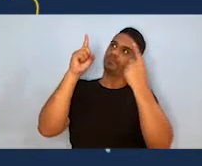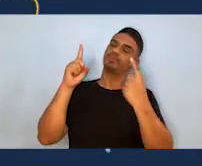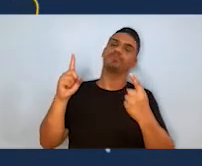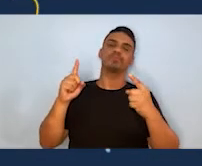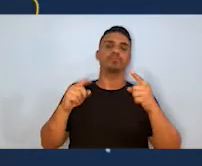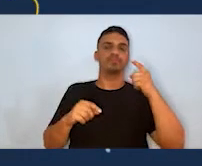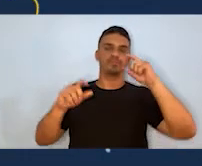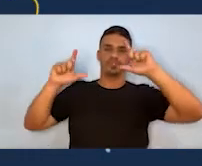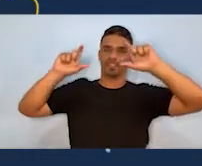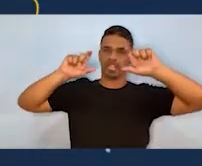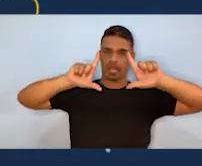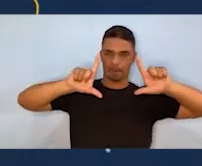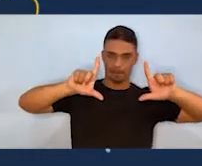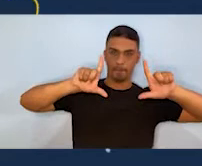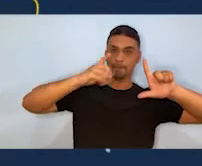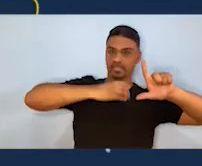thumbnail,